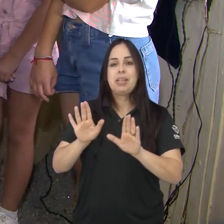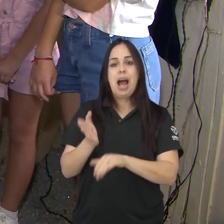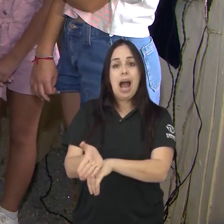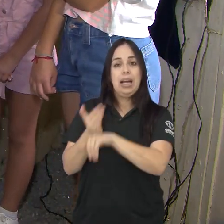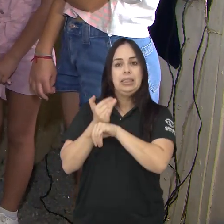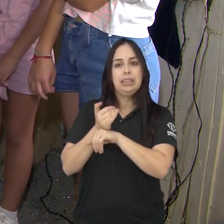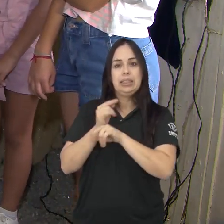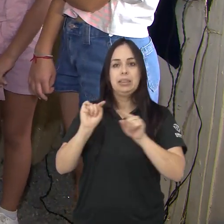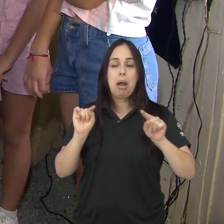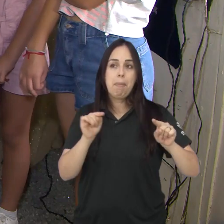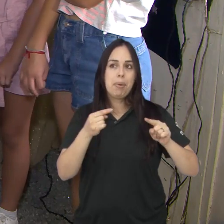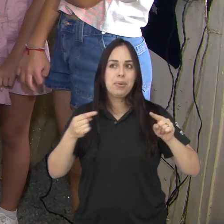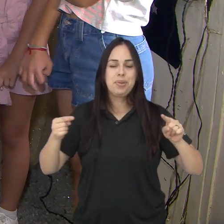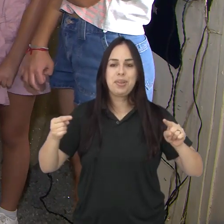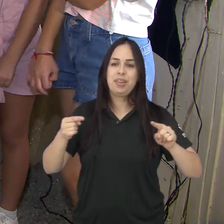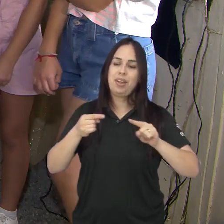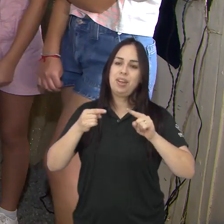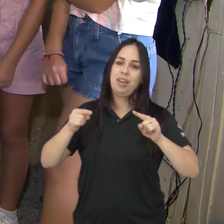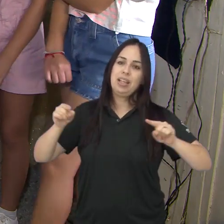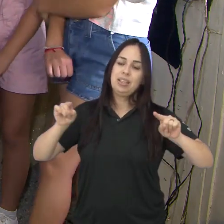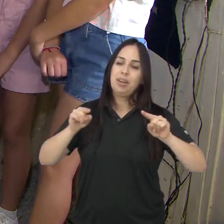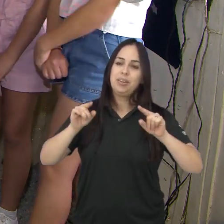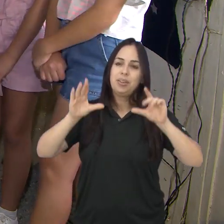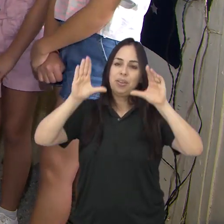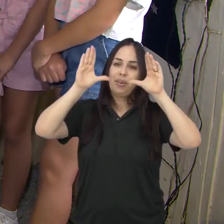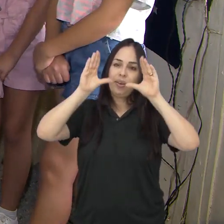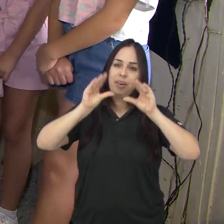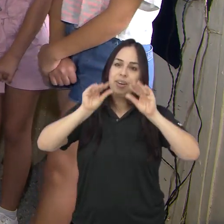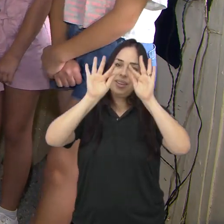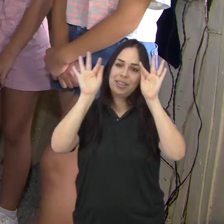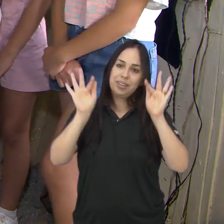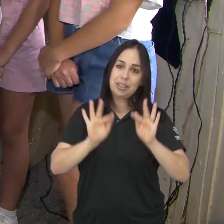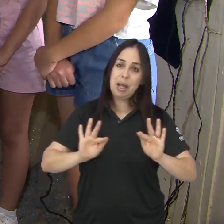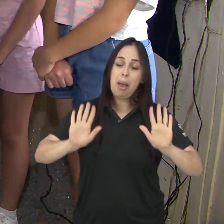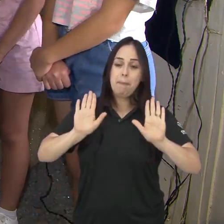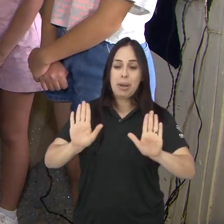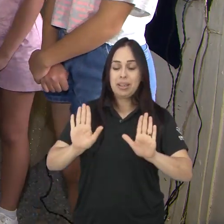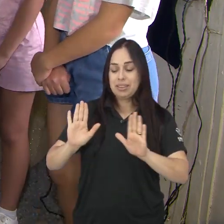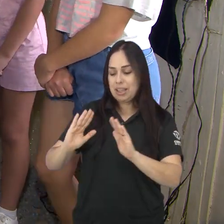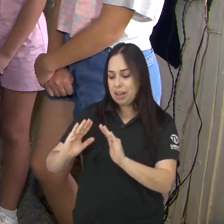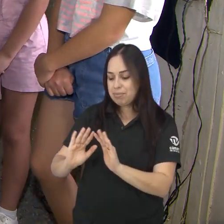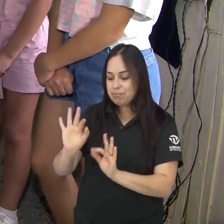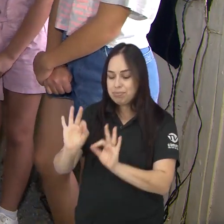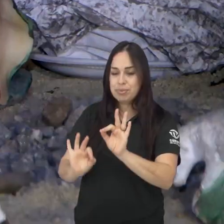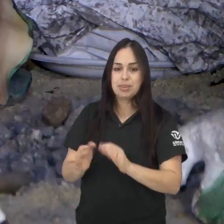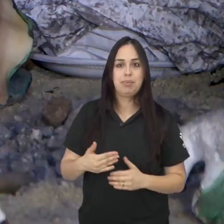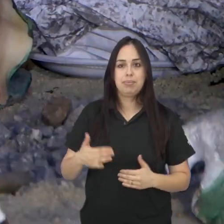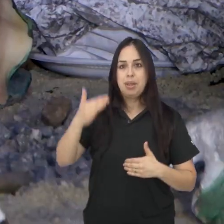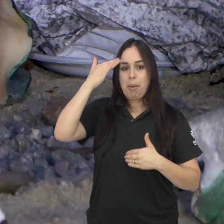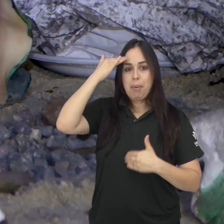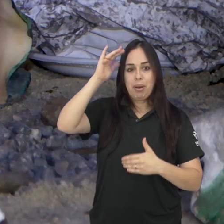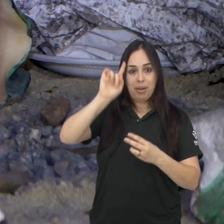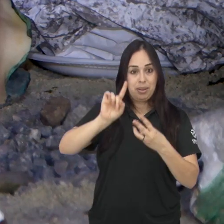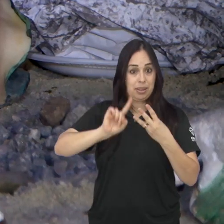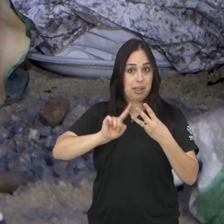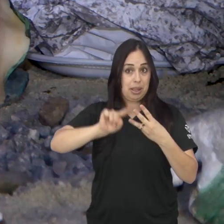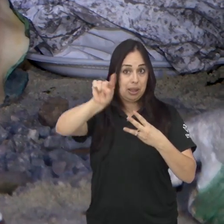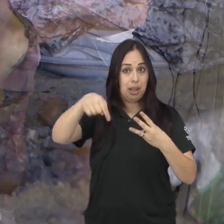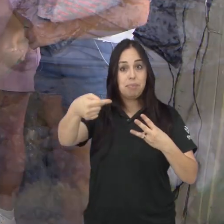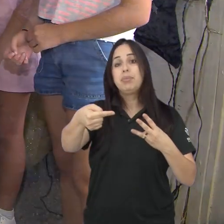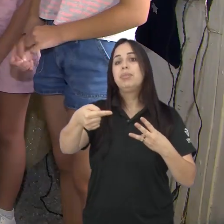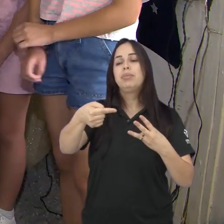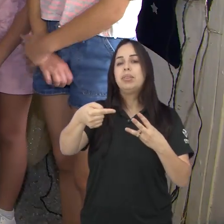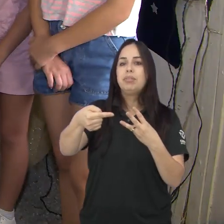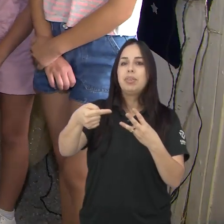nós cantamos Noite Feliz, né? Tem a encenação do presépio vivo com eles. Gente, obrigada então. Olha,